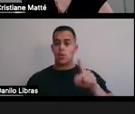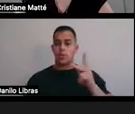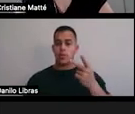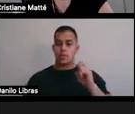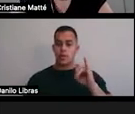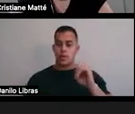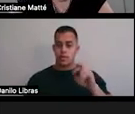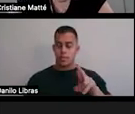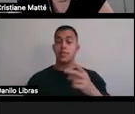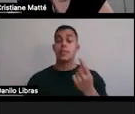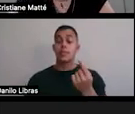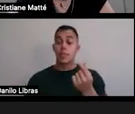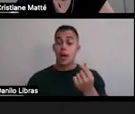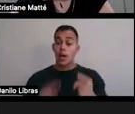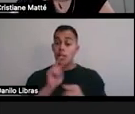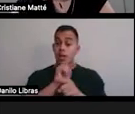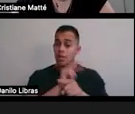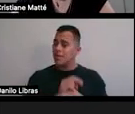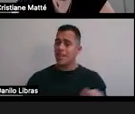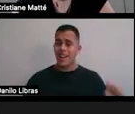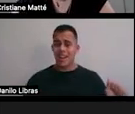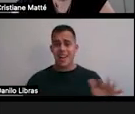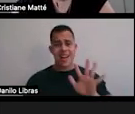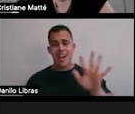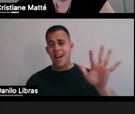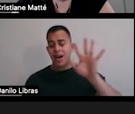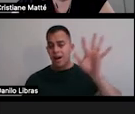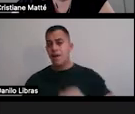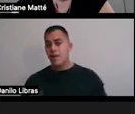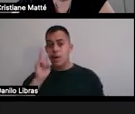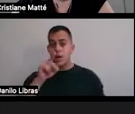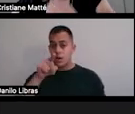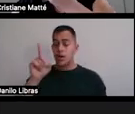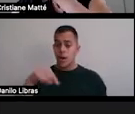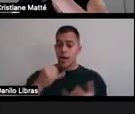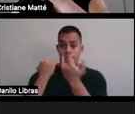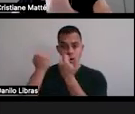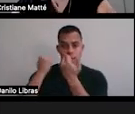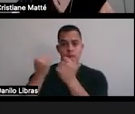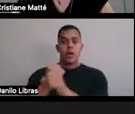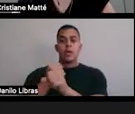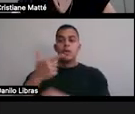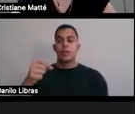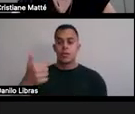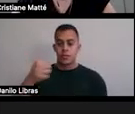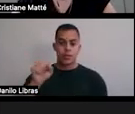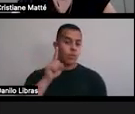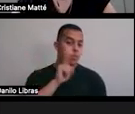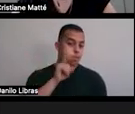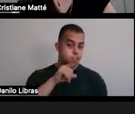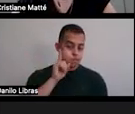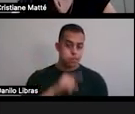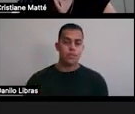tratar essa doença é altíssimo. Se a gente olhar aqui, esses são dados dos Estados Unidos de 2018, tá? Beneficiários,